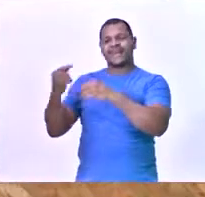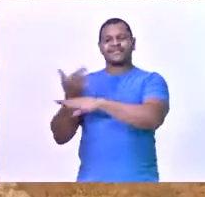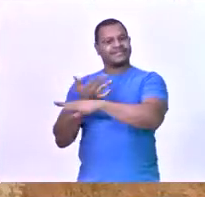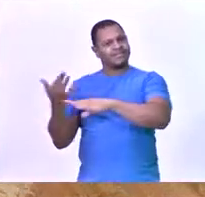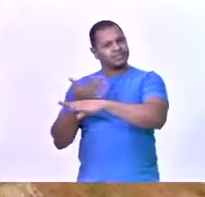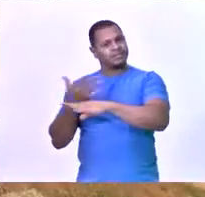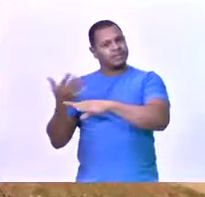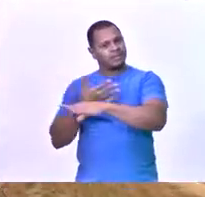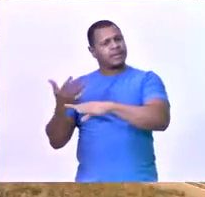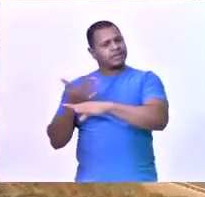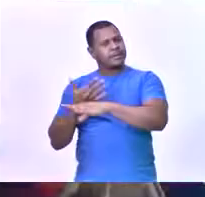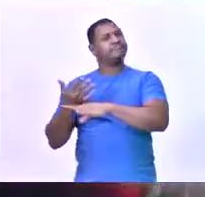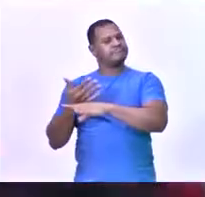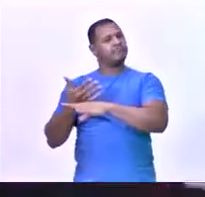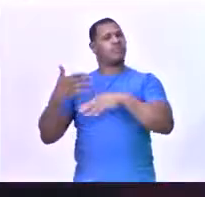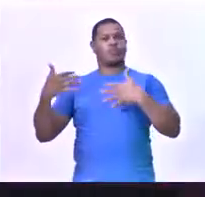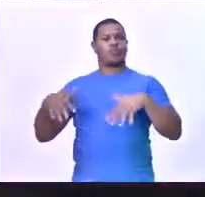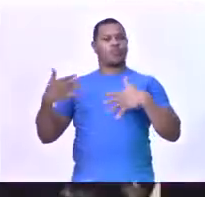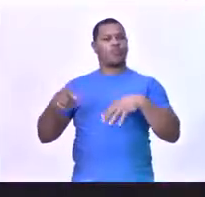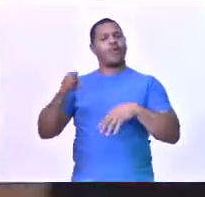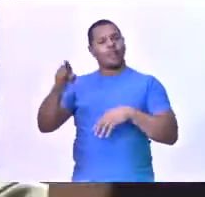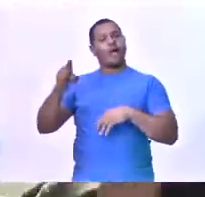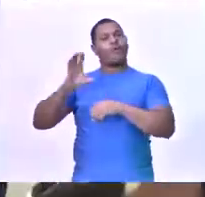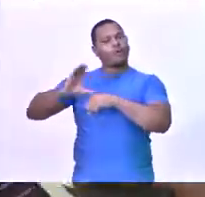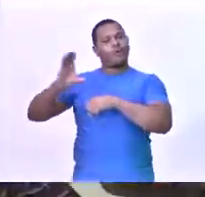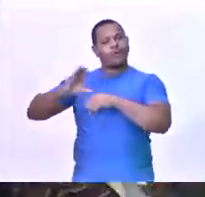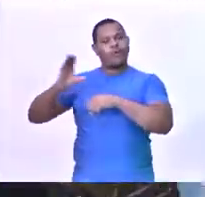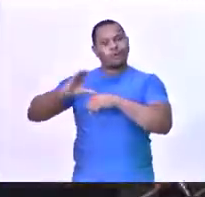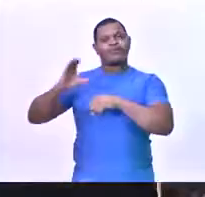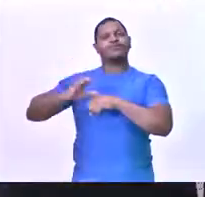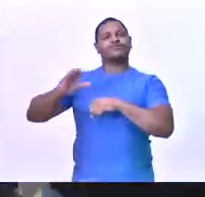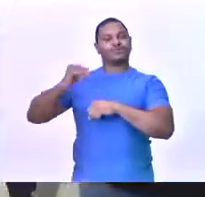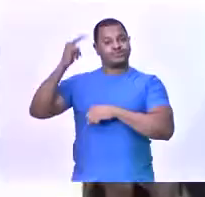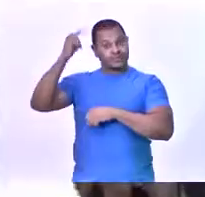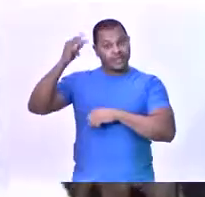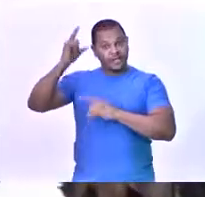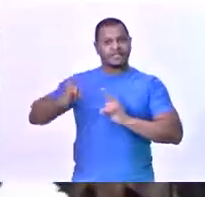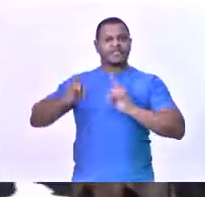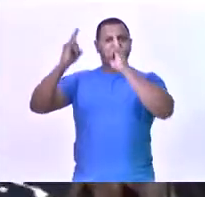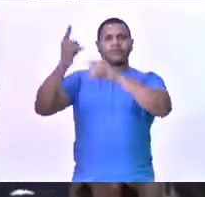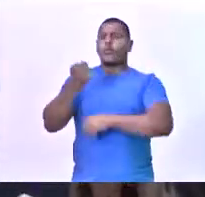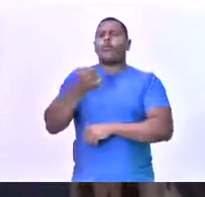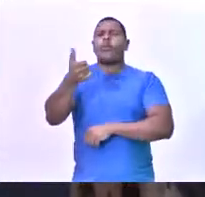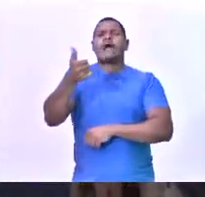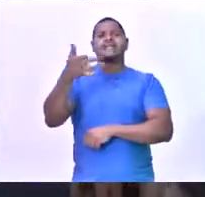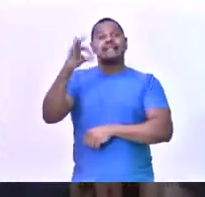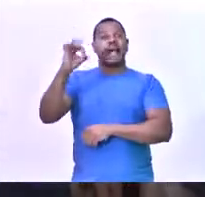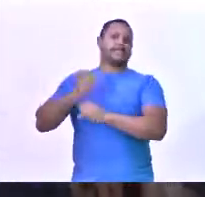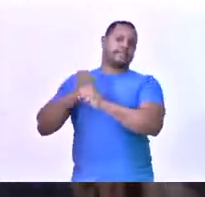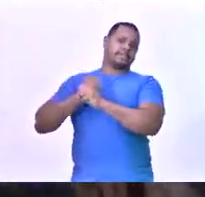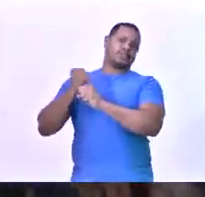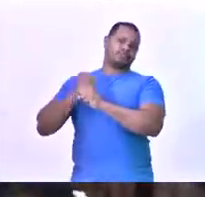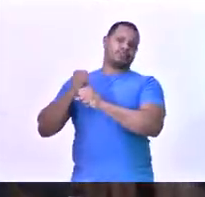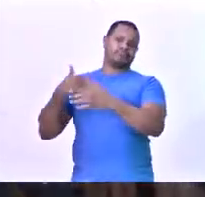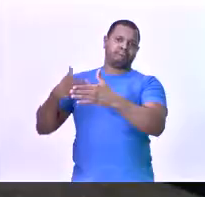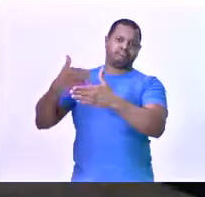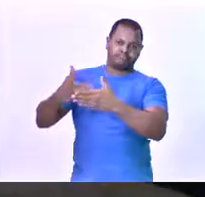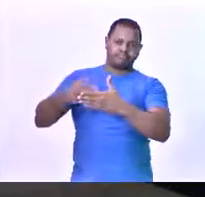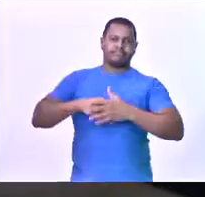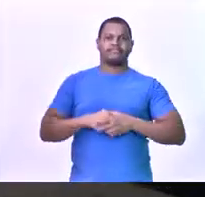também está presente no campus Rio Paranaíba, onde o curso de Engenharia Civil existe há quase uma